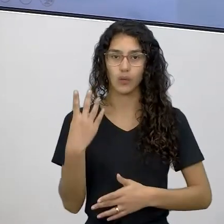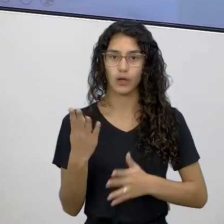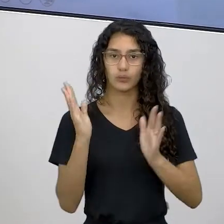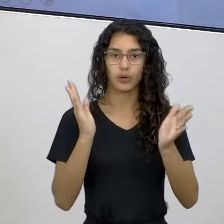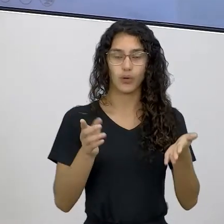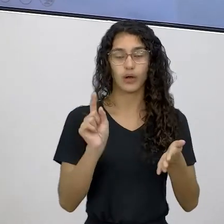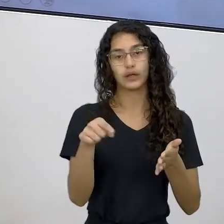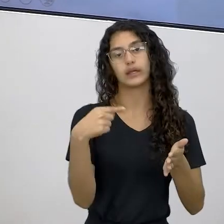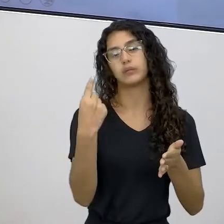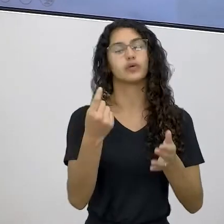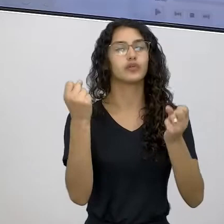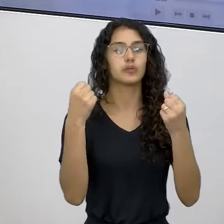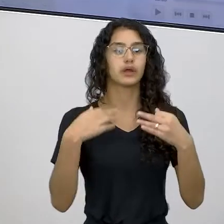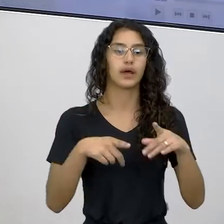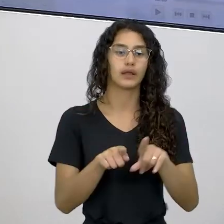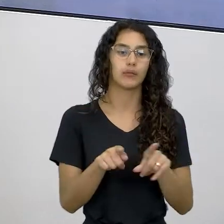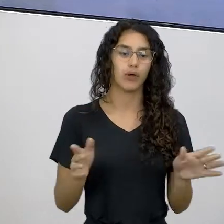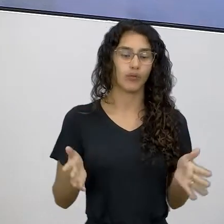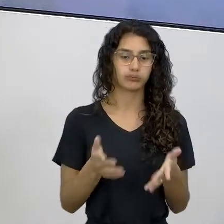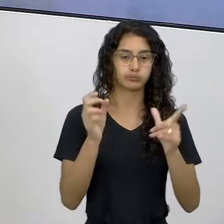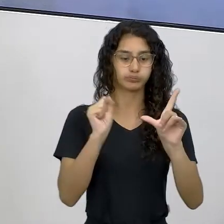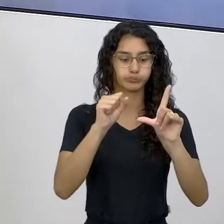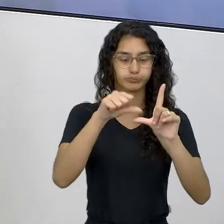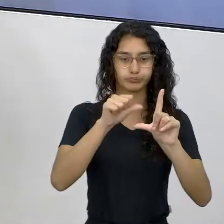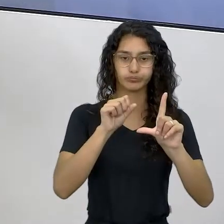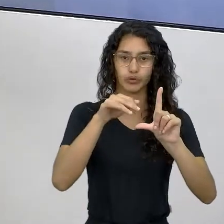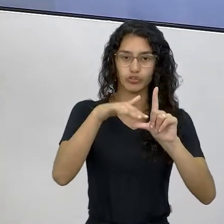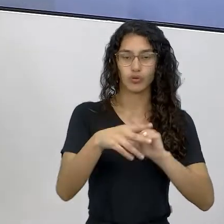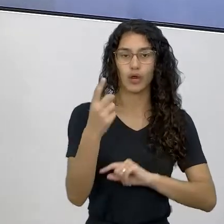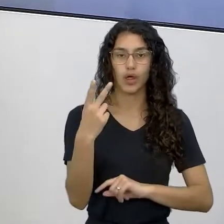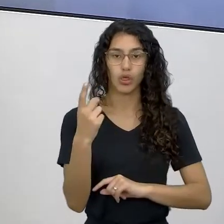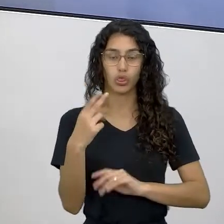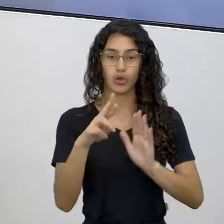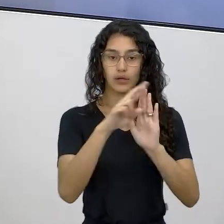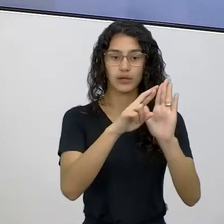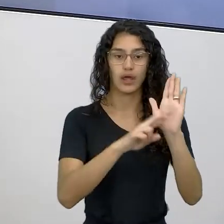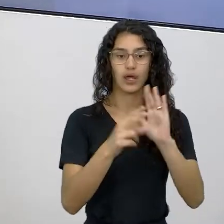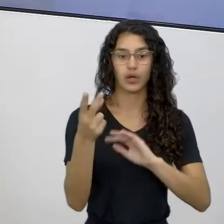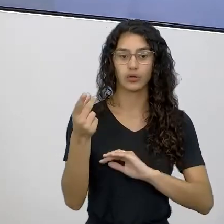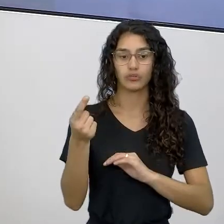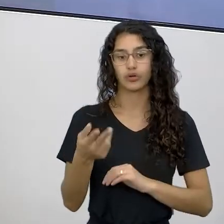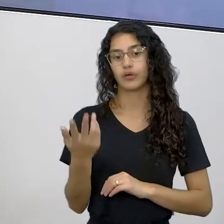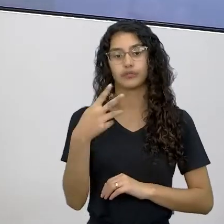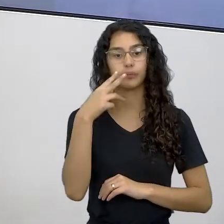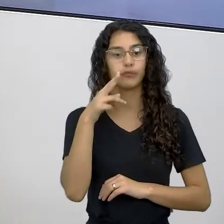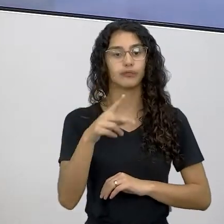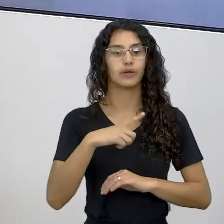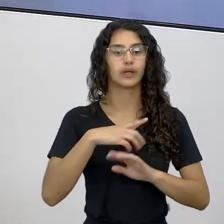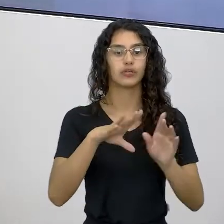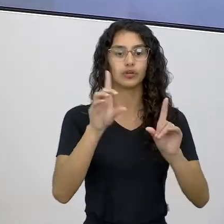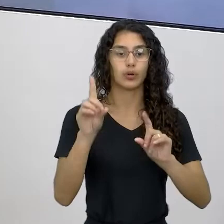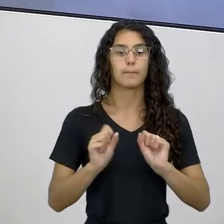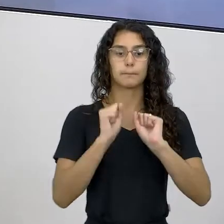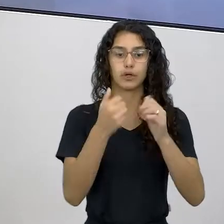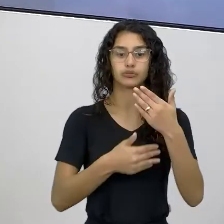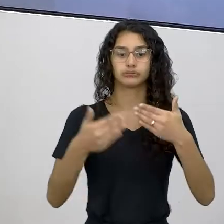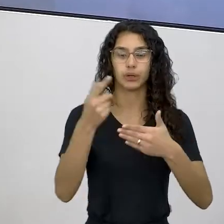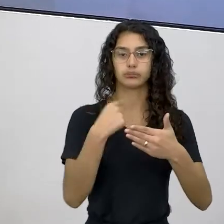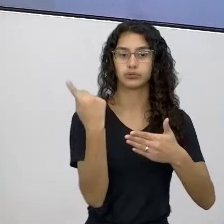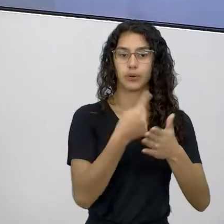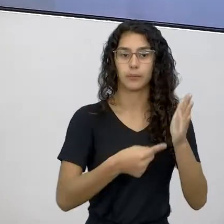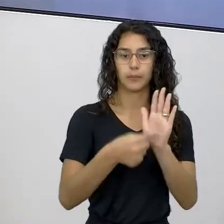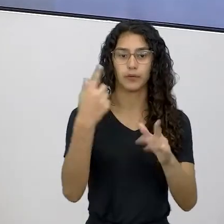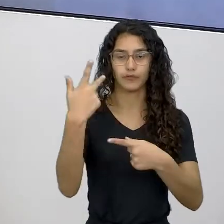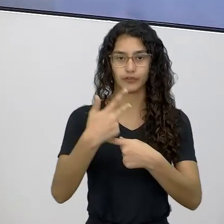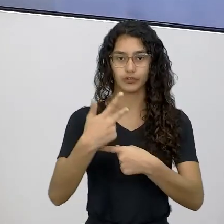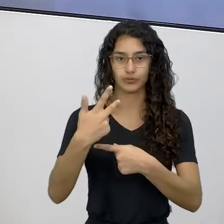4 e depois eu vou falar de um influenciador que vai falar as 12 regras do dinheiro. Vamos lá então, diretor, você pode passar pra gente primeiro o